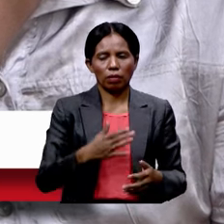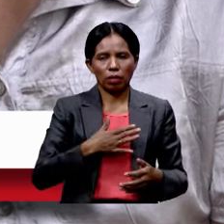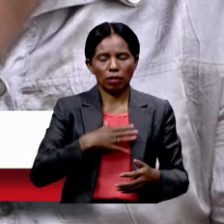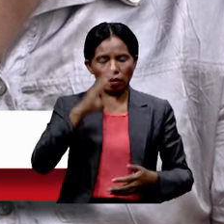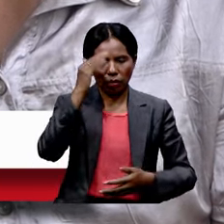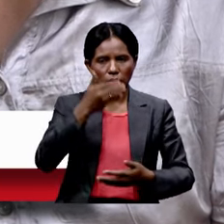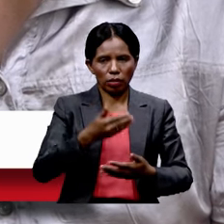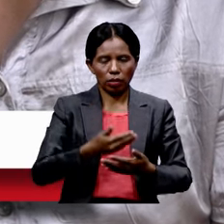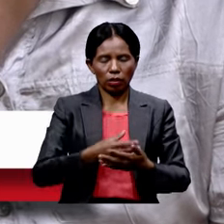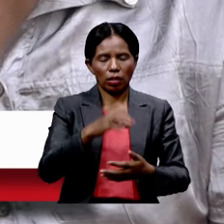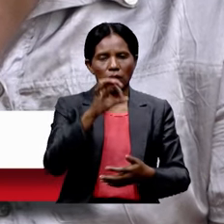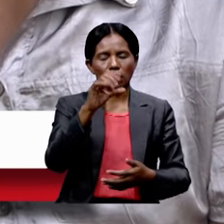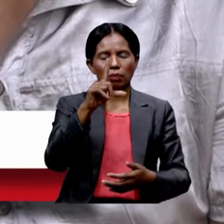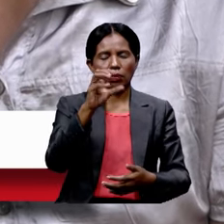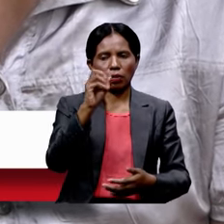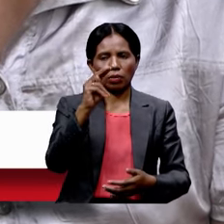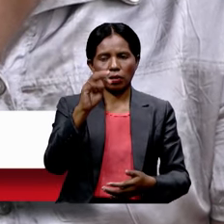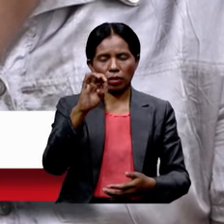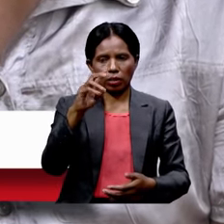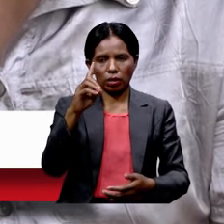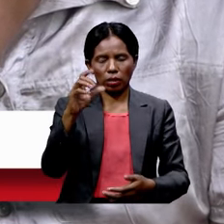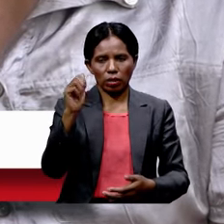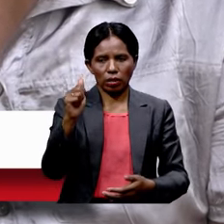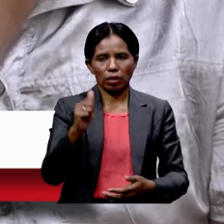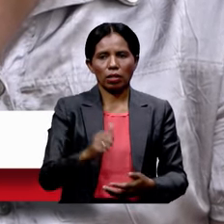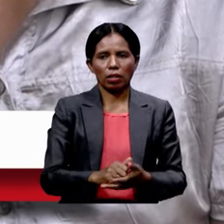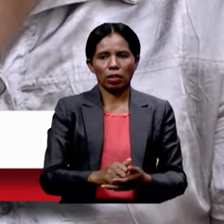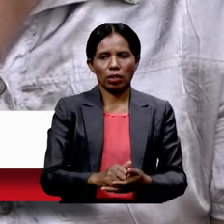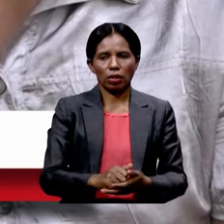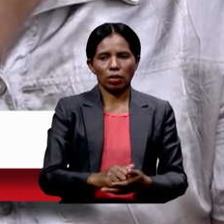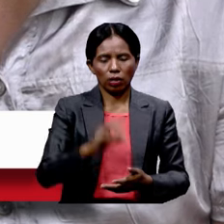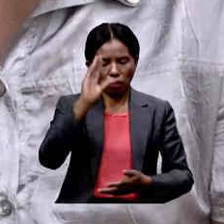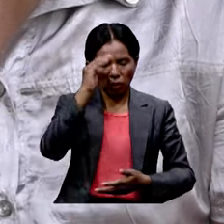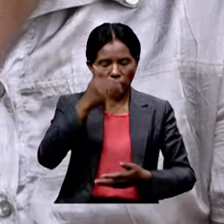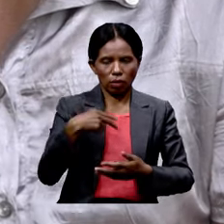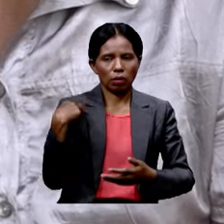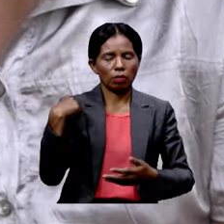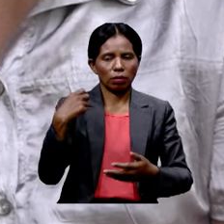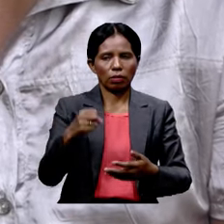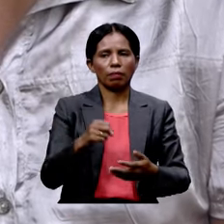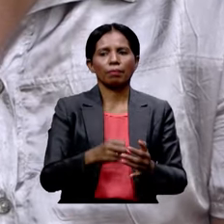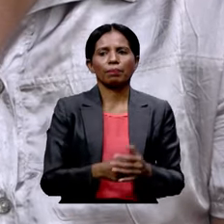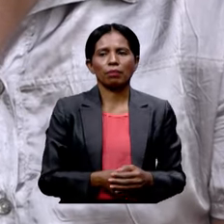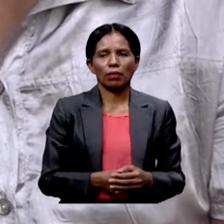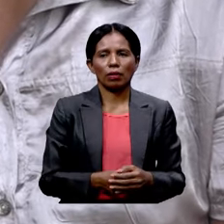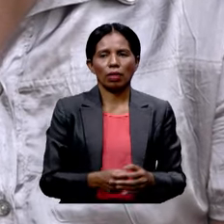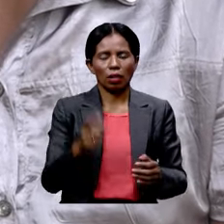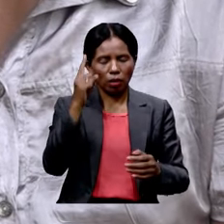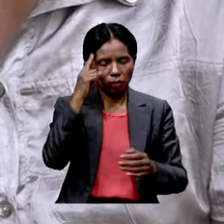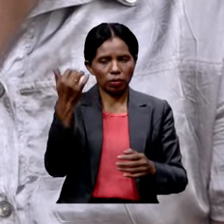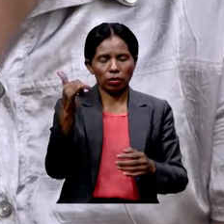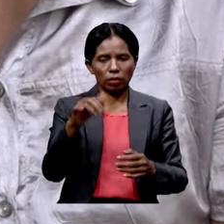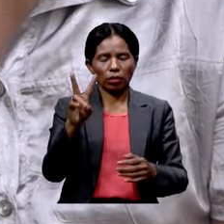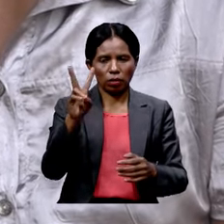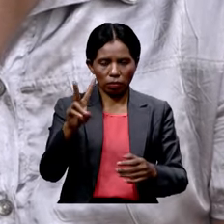indone Florinda oan kibit lae kibit lae kana mak hano indone sirnai rone